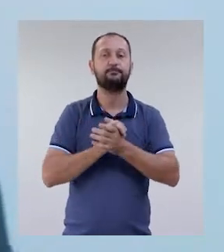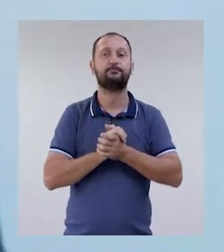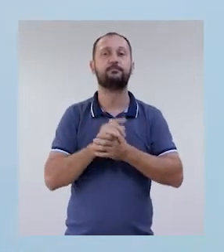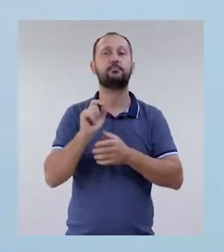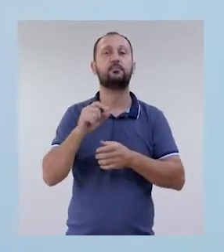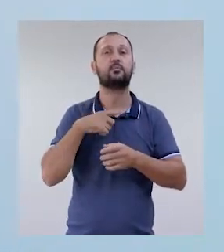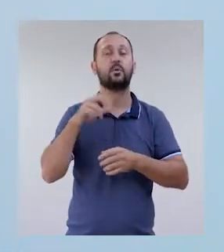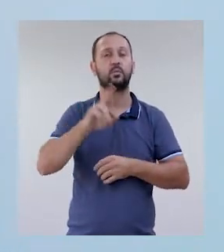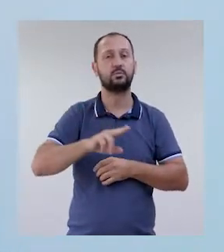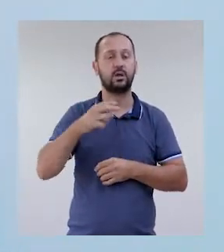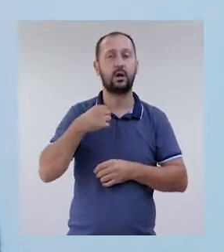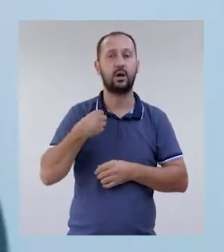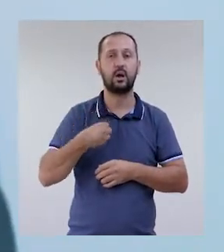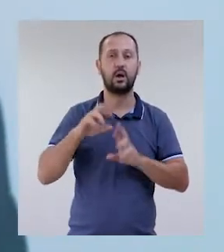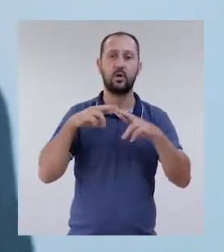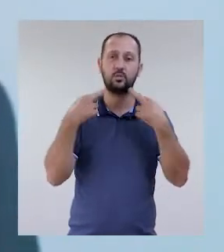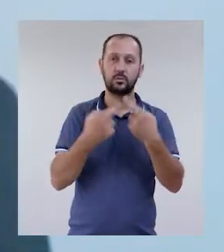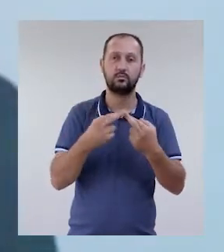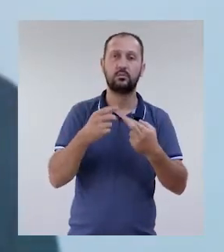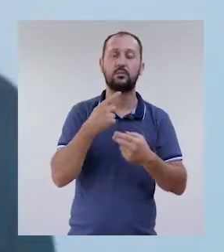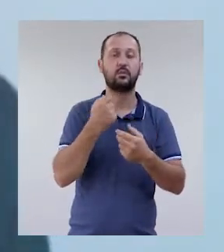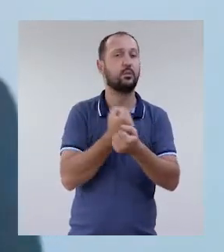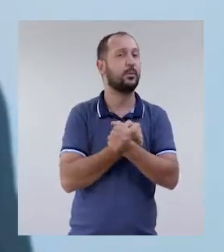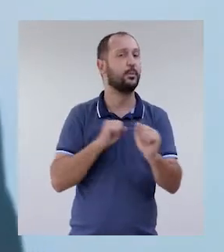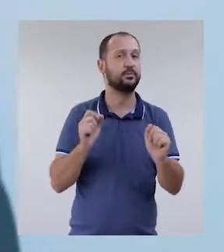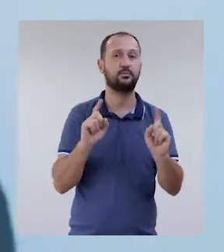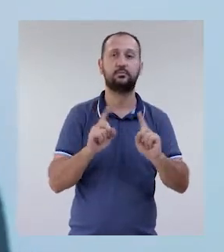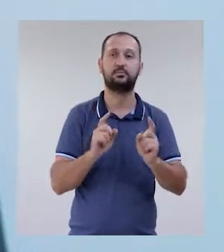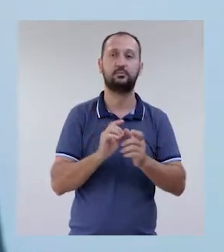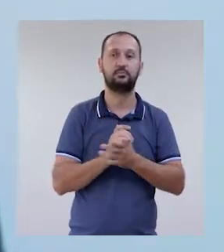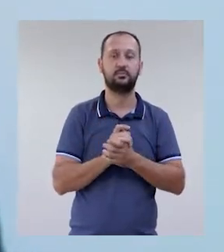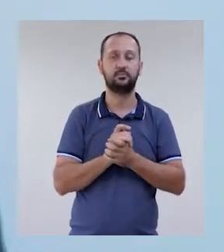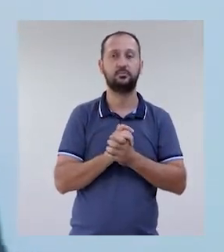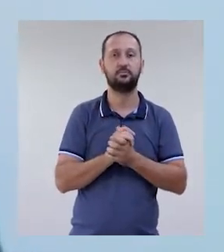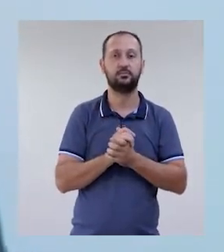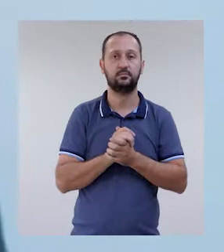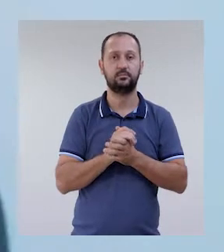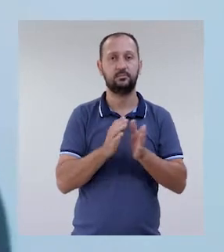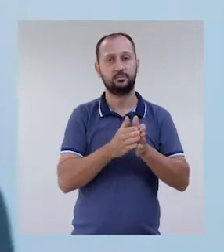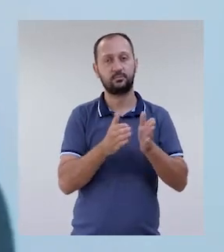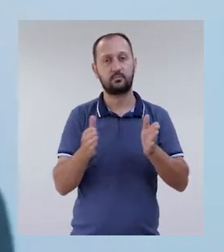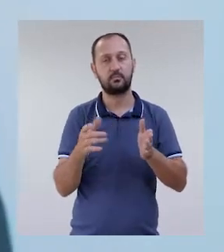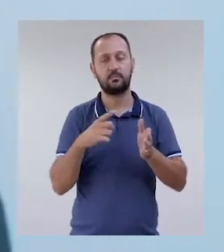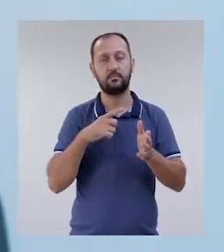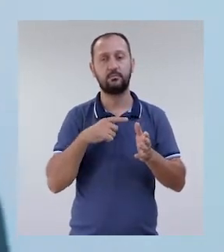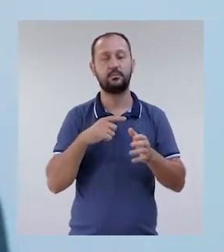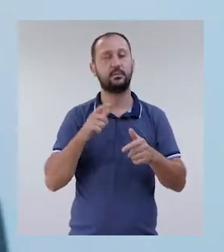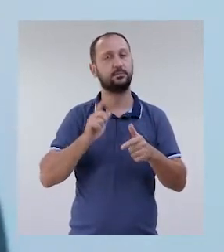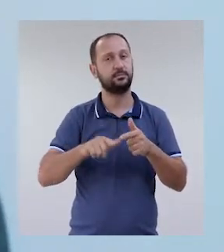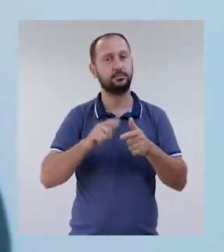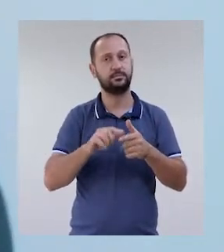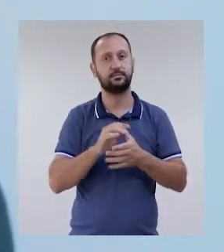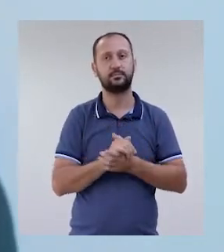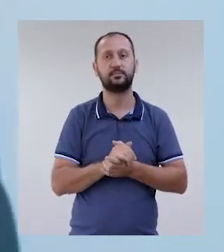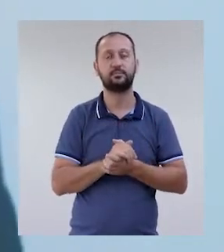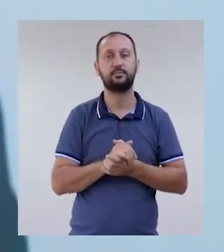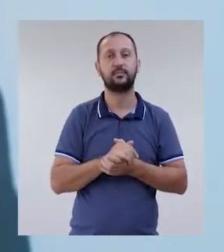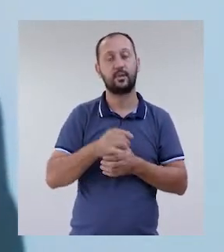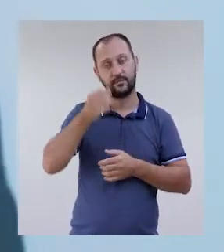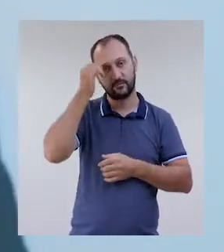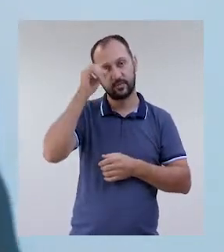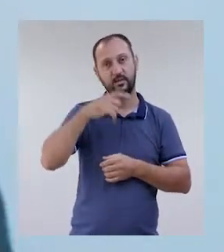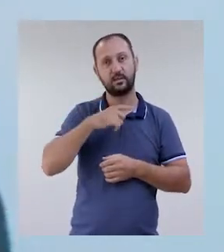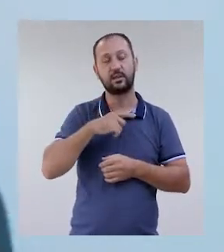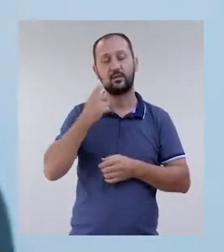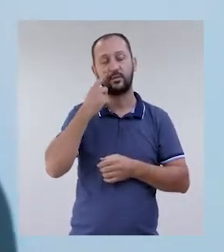o impedimento de reunião física, ele não impediu, durante essa crise, ele não impediu que